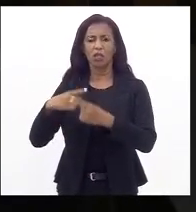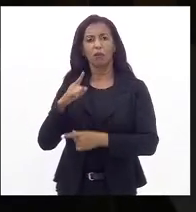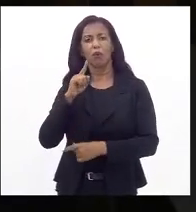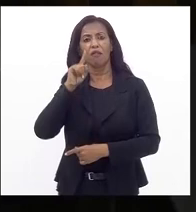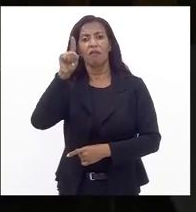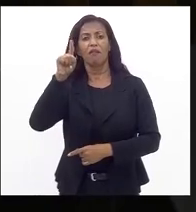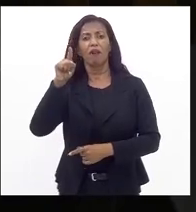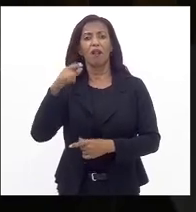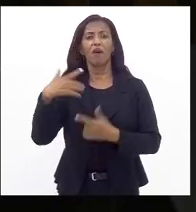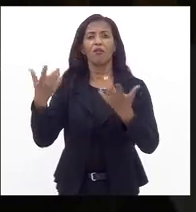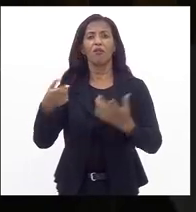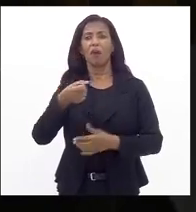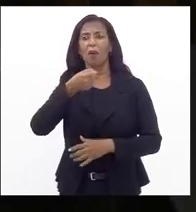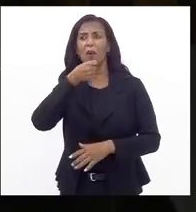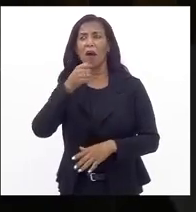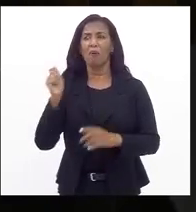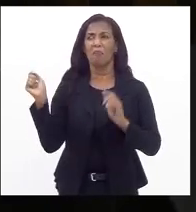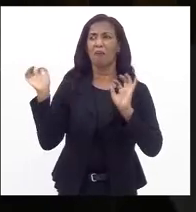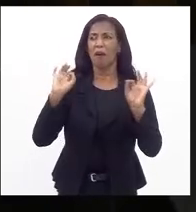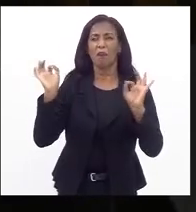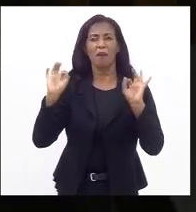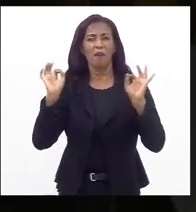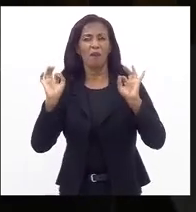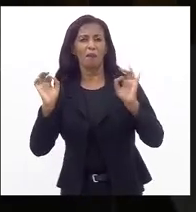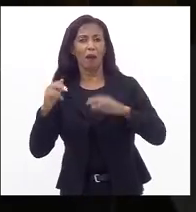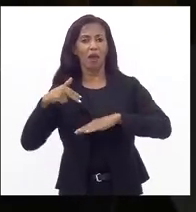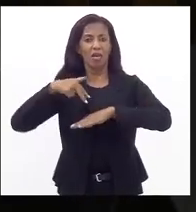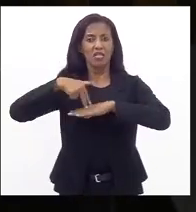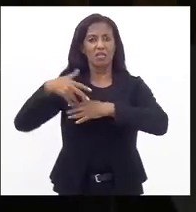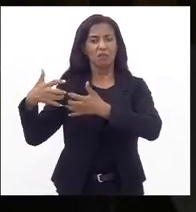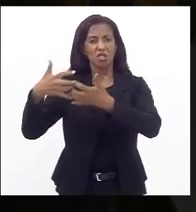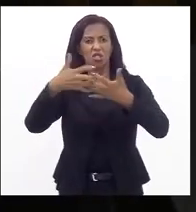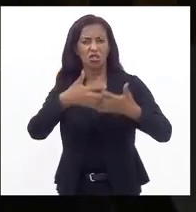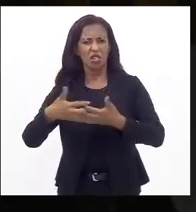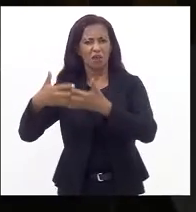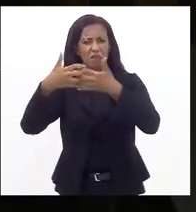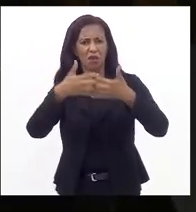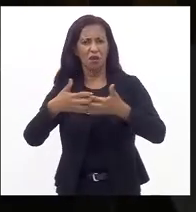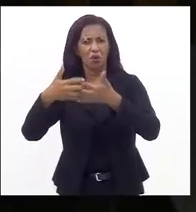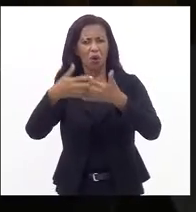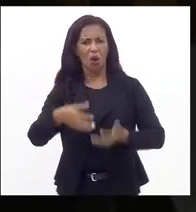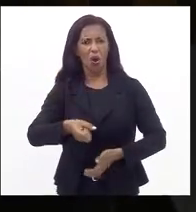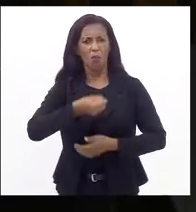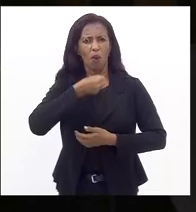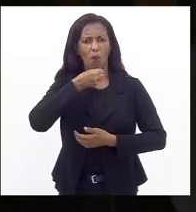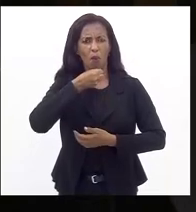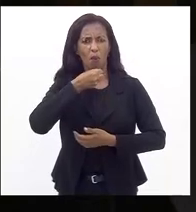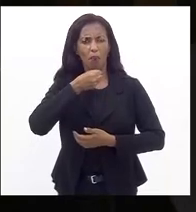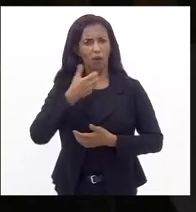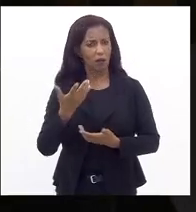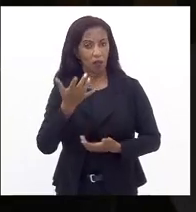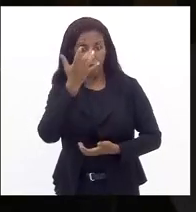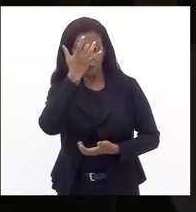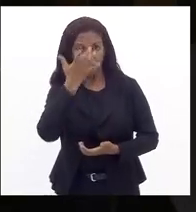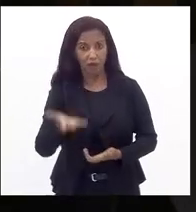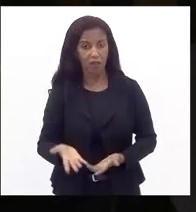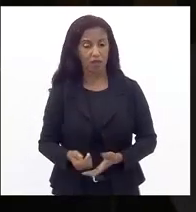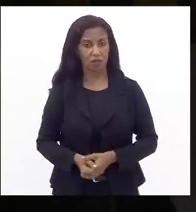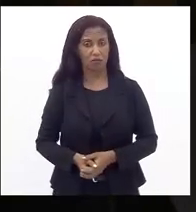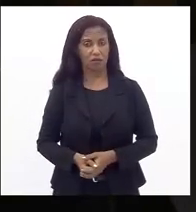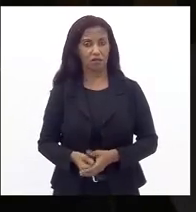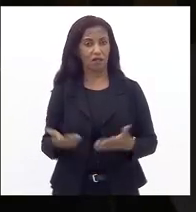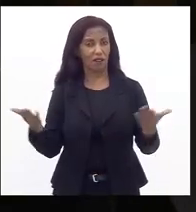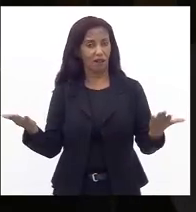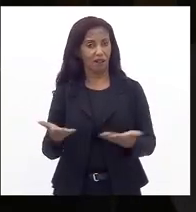para fora ficar dando ataque de pelanca em cima de caminhão de servidores é muito fácil agora